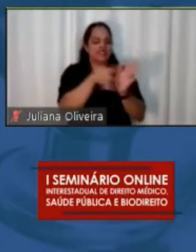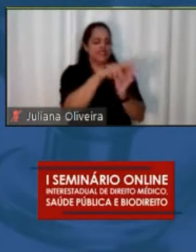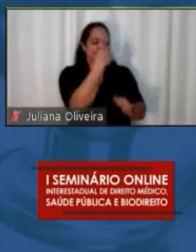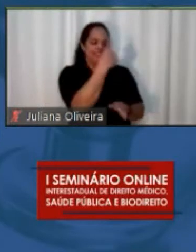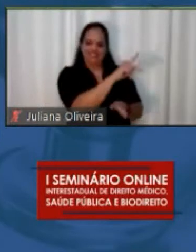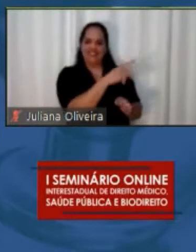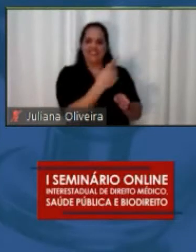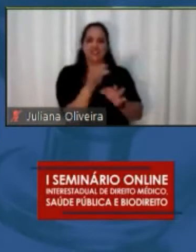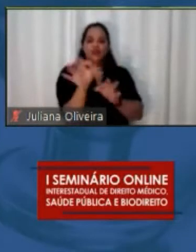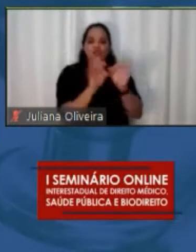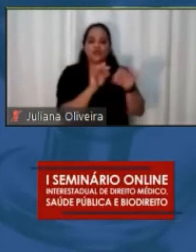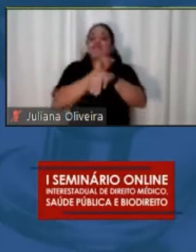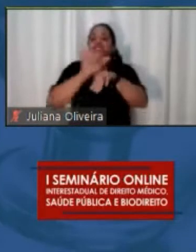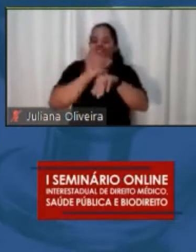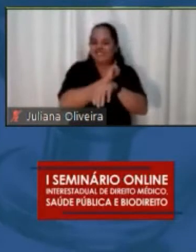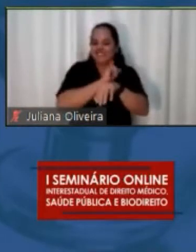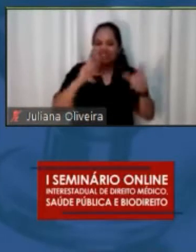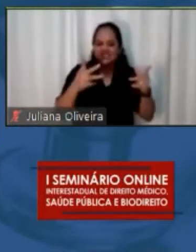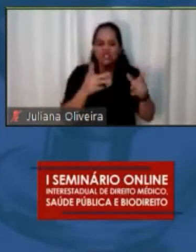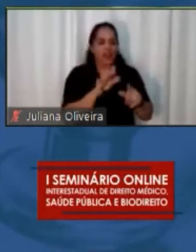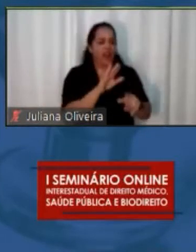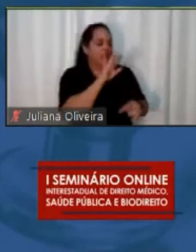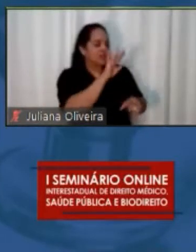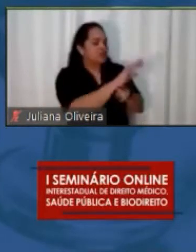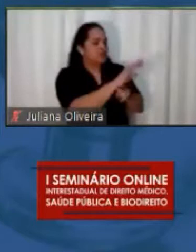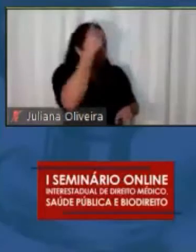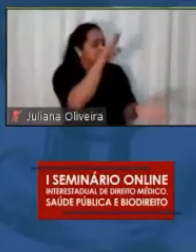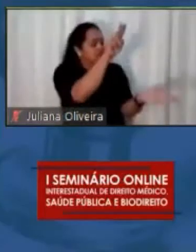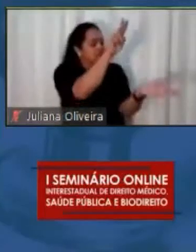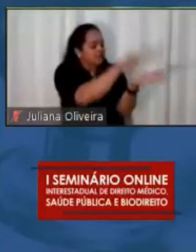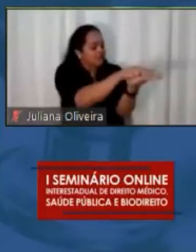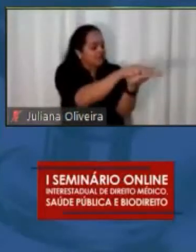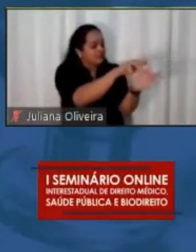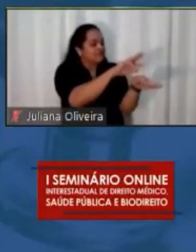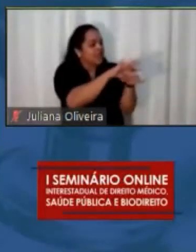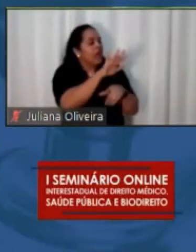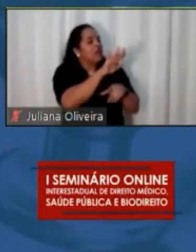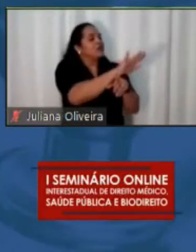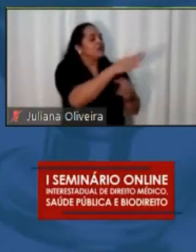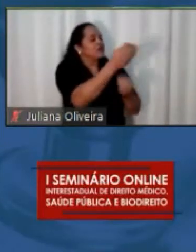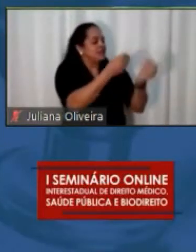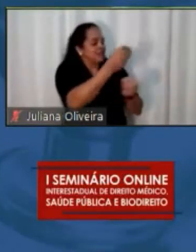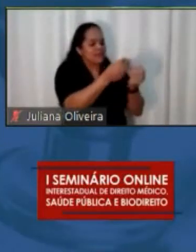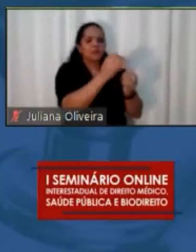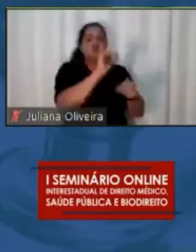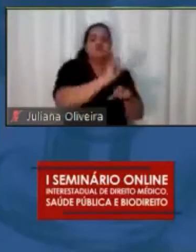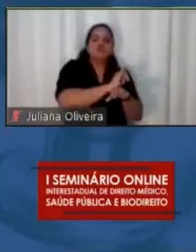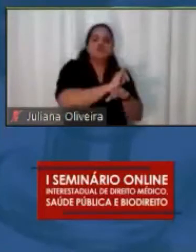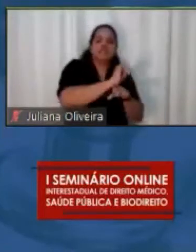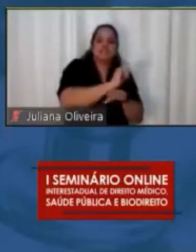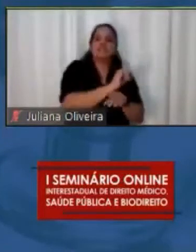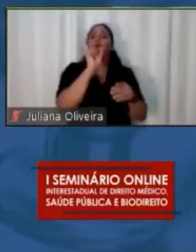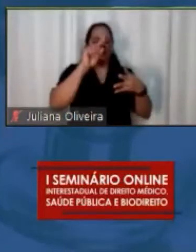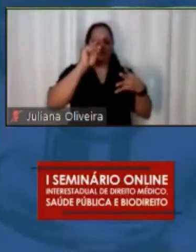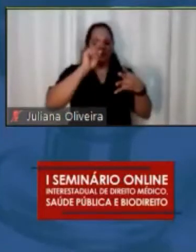para poder melhorar o resultado do paciente. Essas estratégias envolvem várias